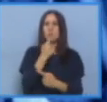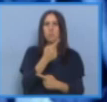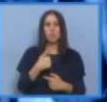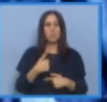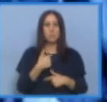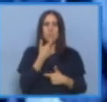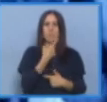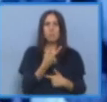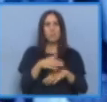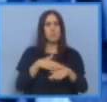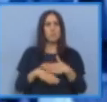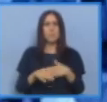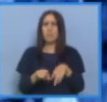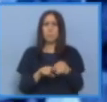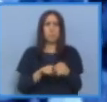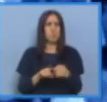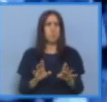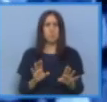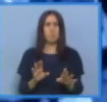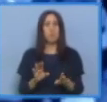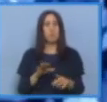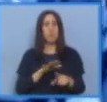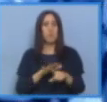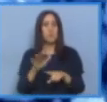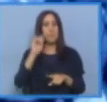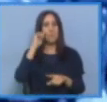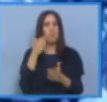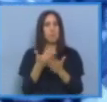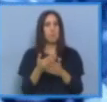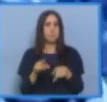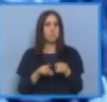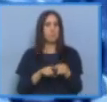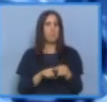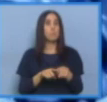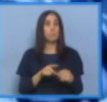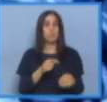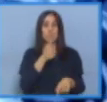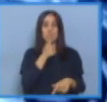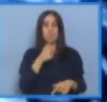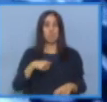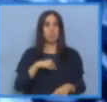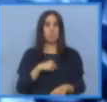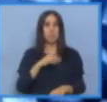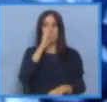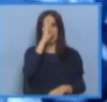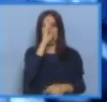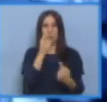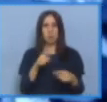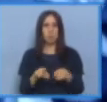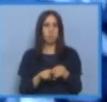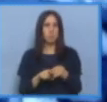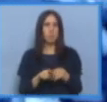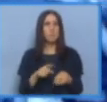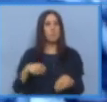dizemos e fazemos é político. Tem consequências e influências políticas, no sentido em que as decisões que fazemos são, desde já, políticas.